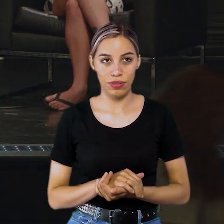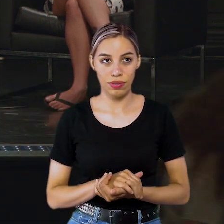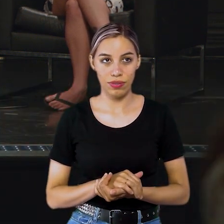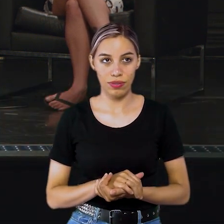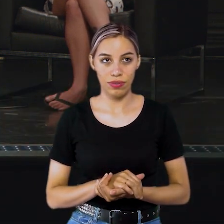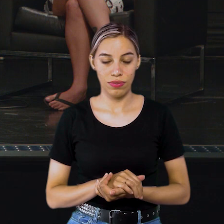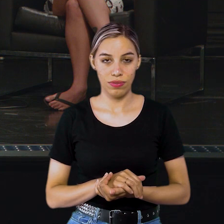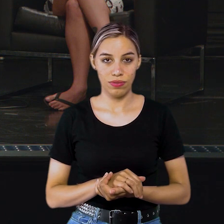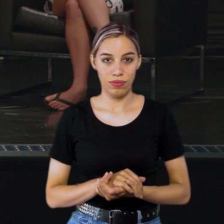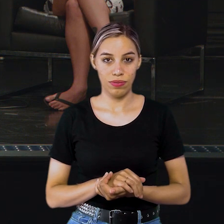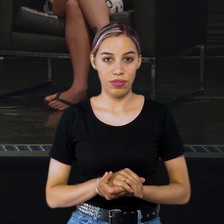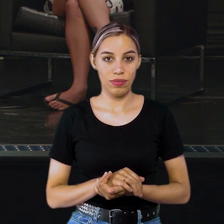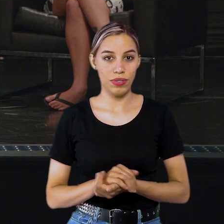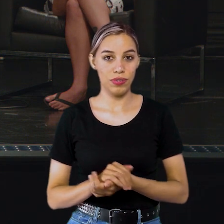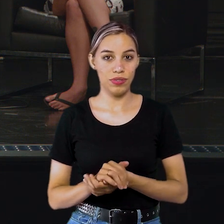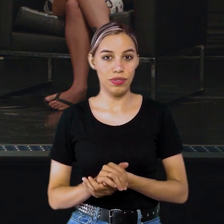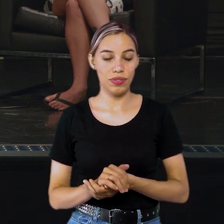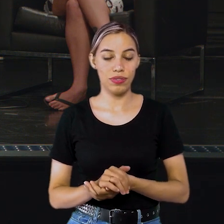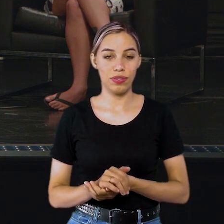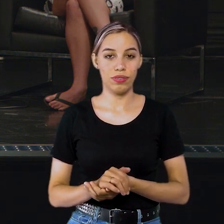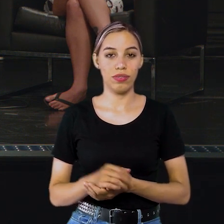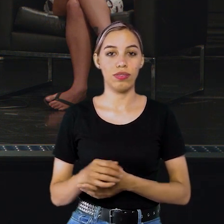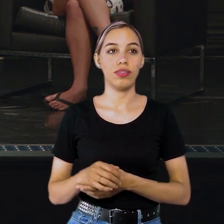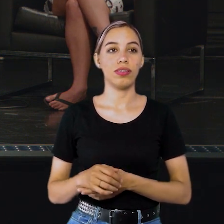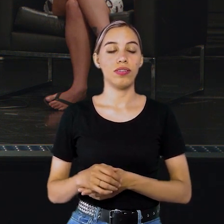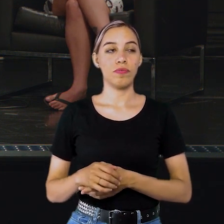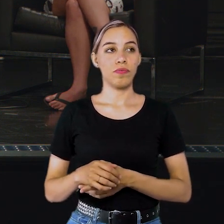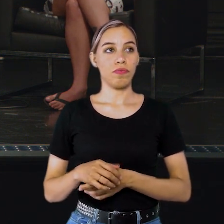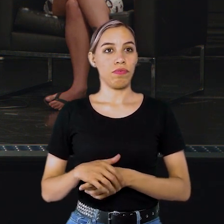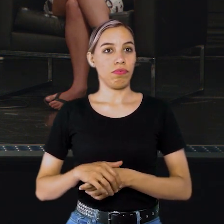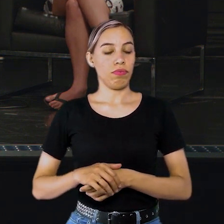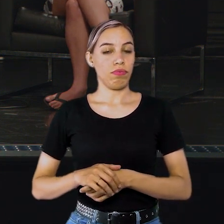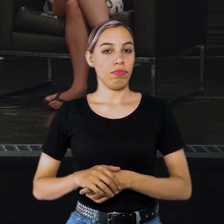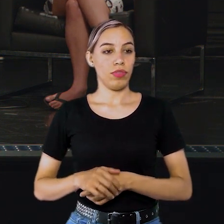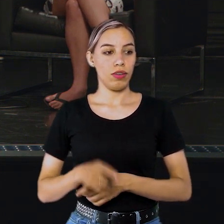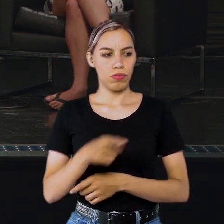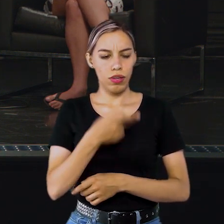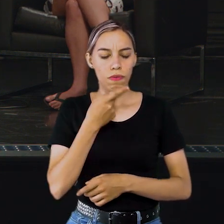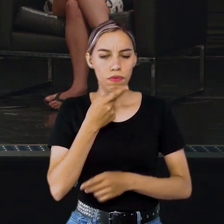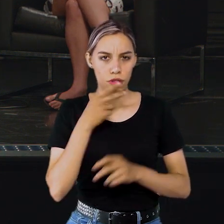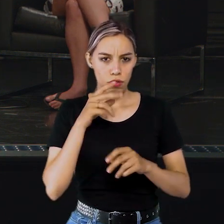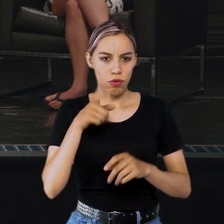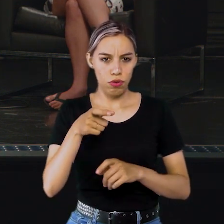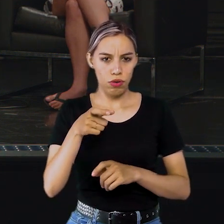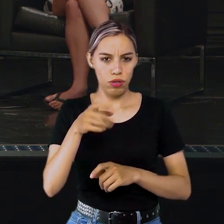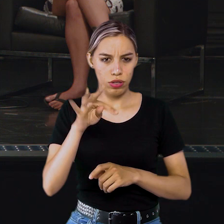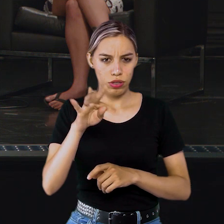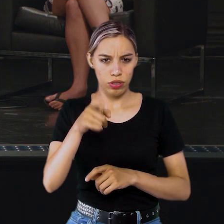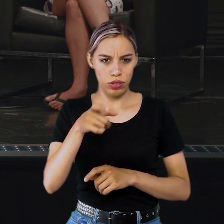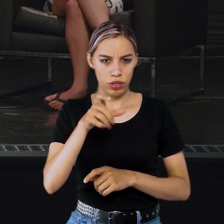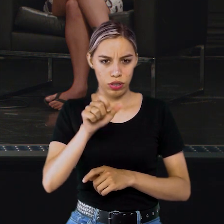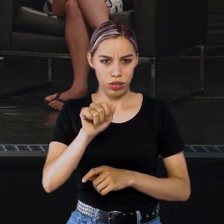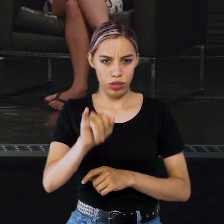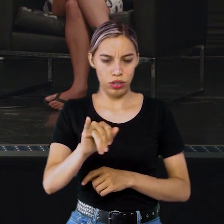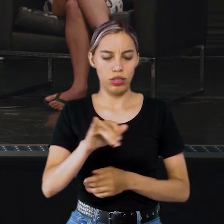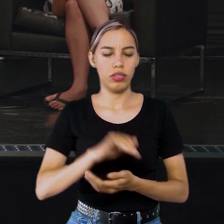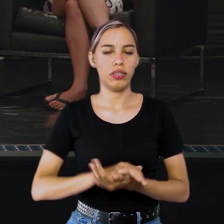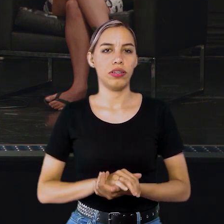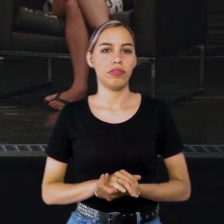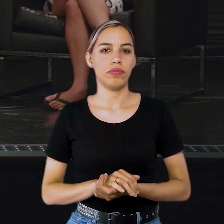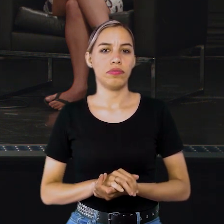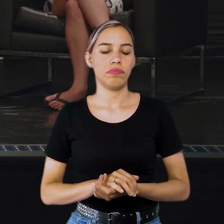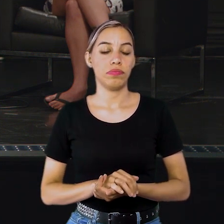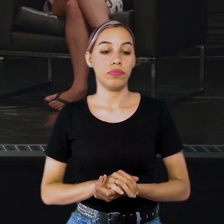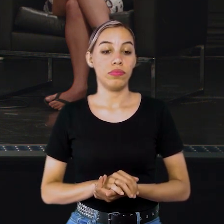Obrigado. Não, em cima do que você estava dizendo, Chay, ainda que tenha preconceito,